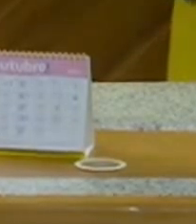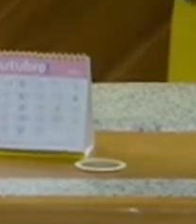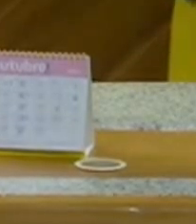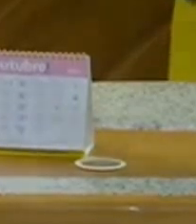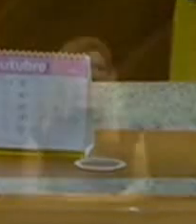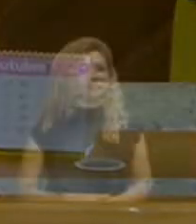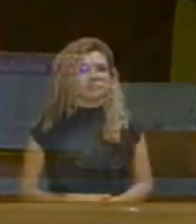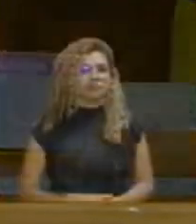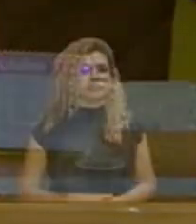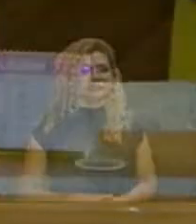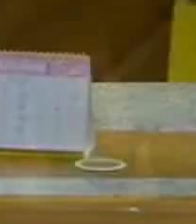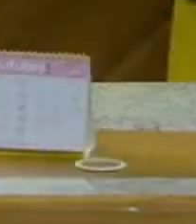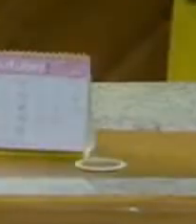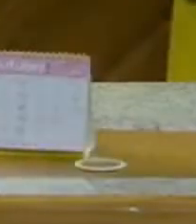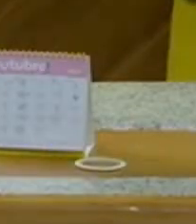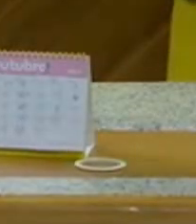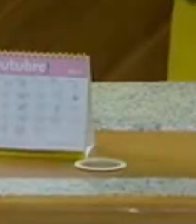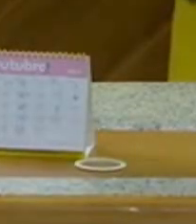Restabelecida?